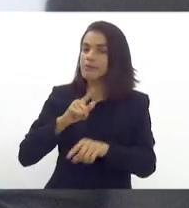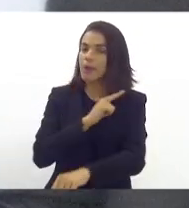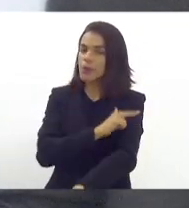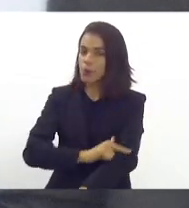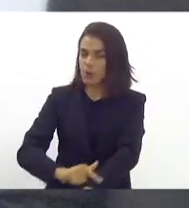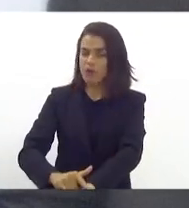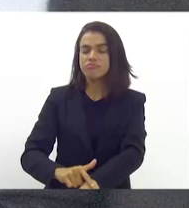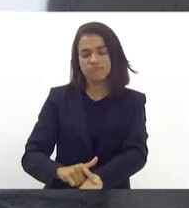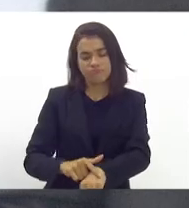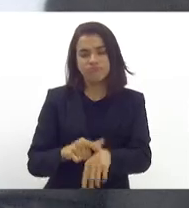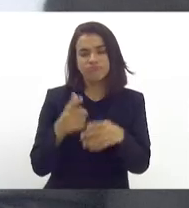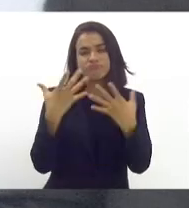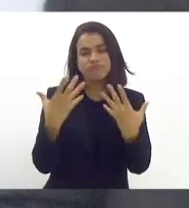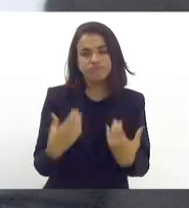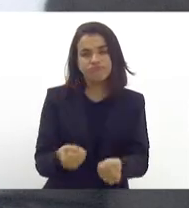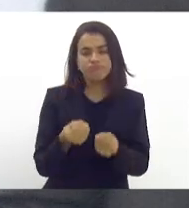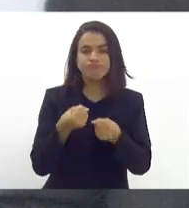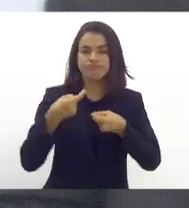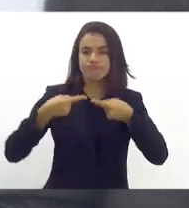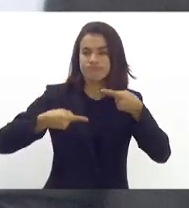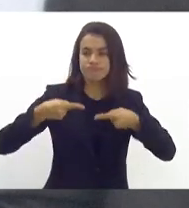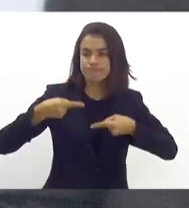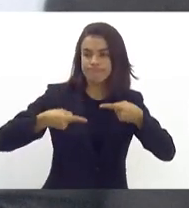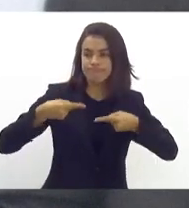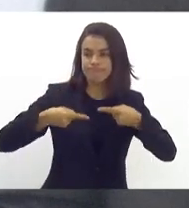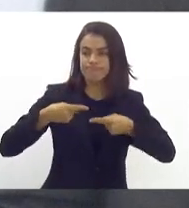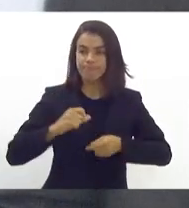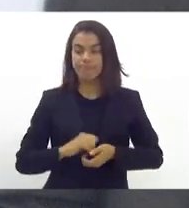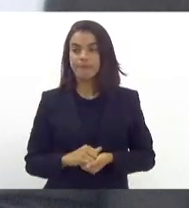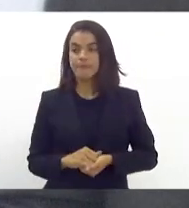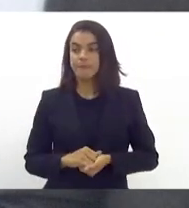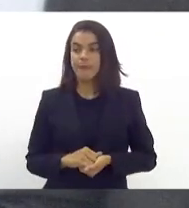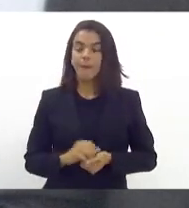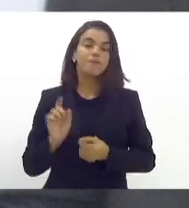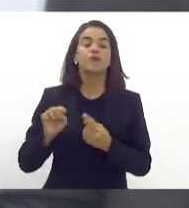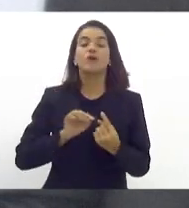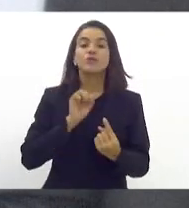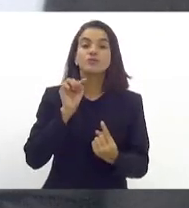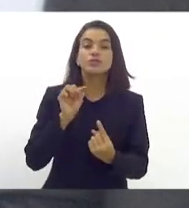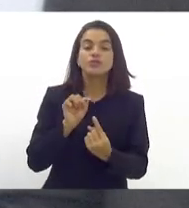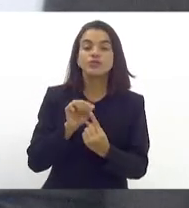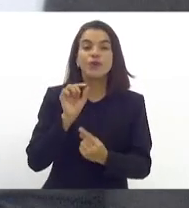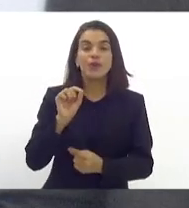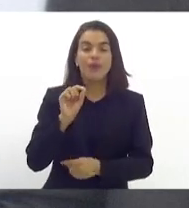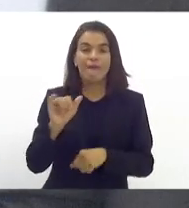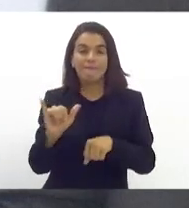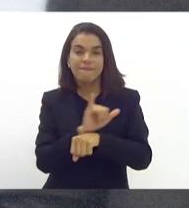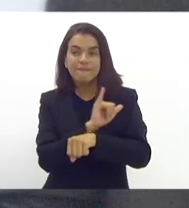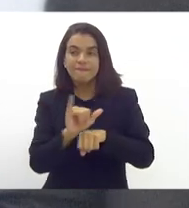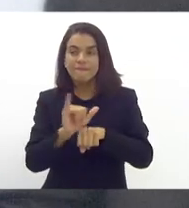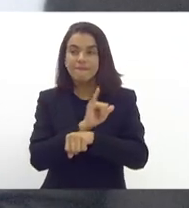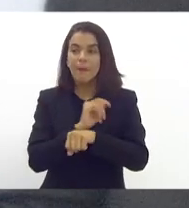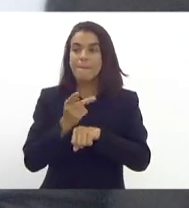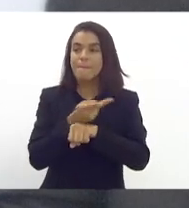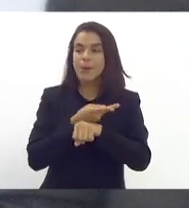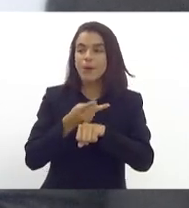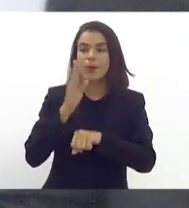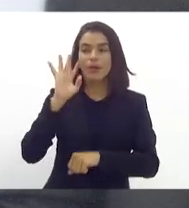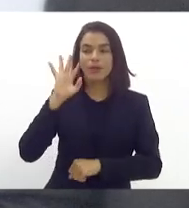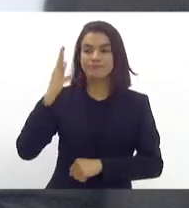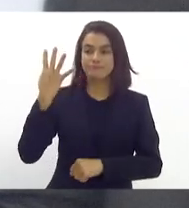vamos fazer esse debate não é mas a minha o nosso intuito aqui é buscar soluções é trazer a